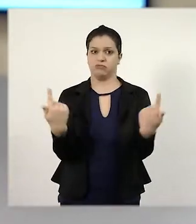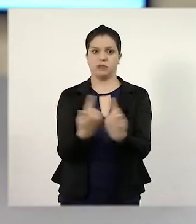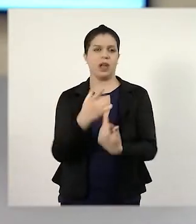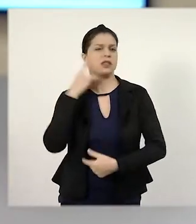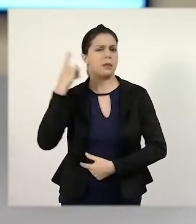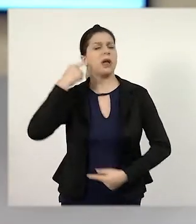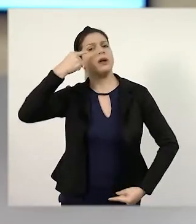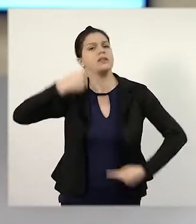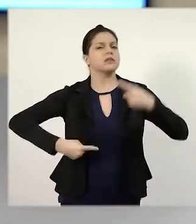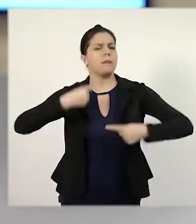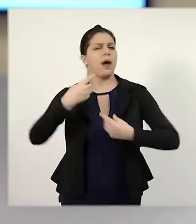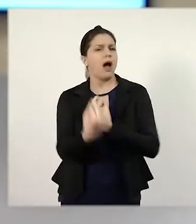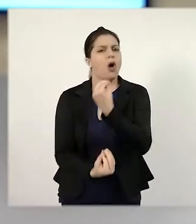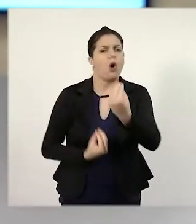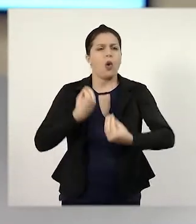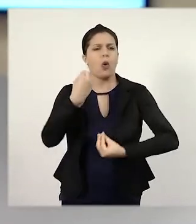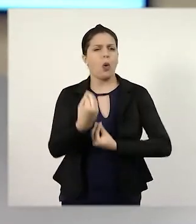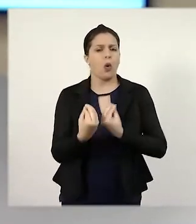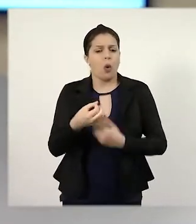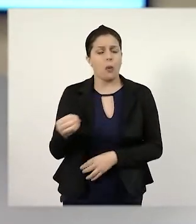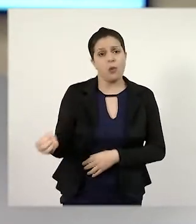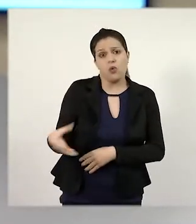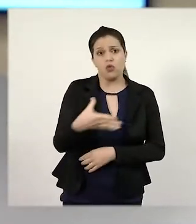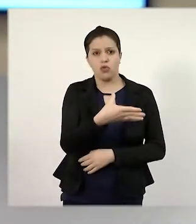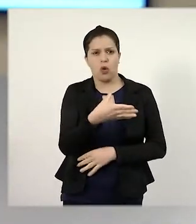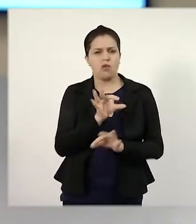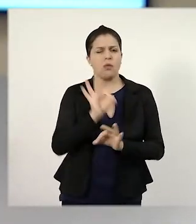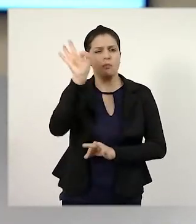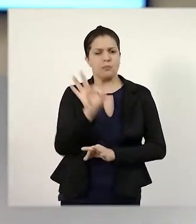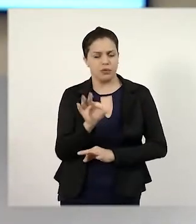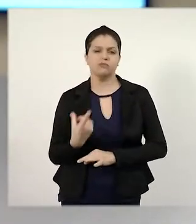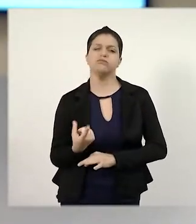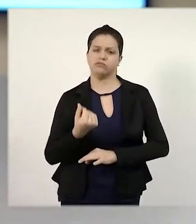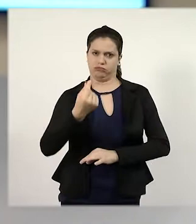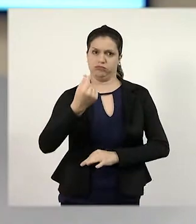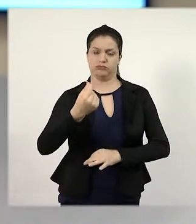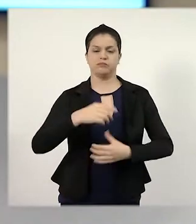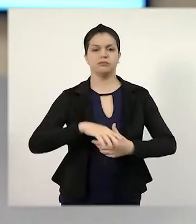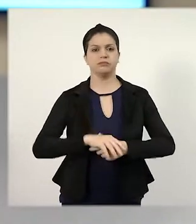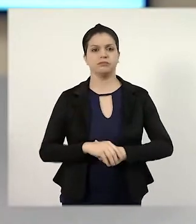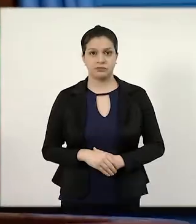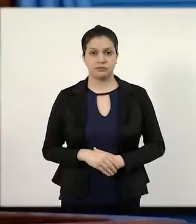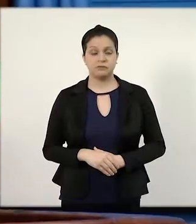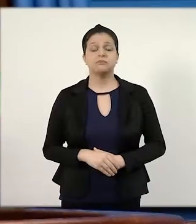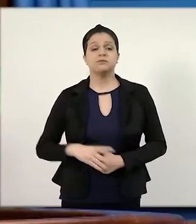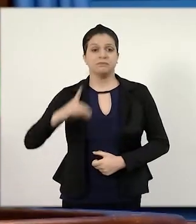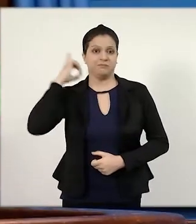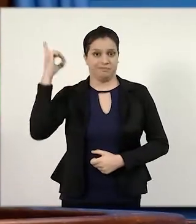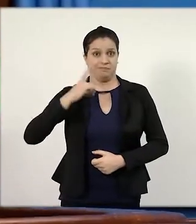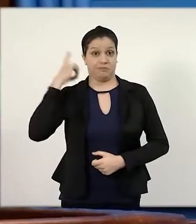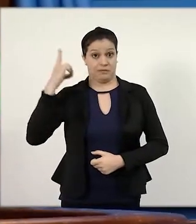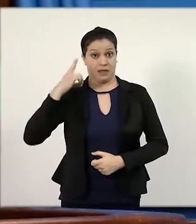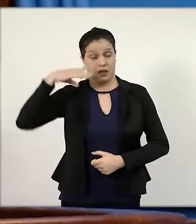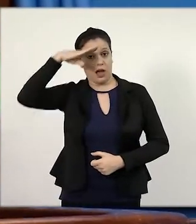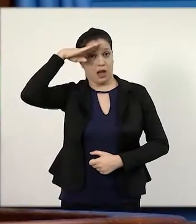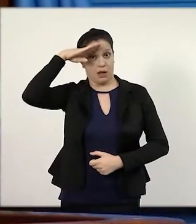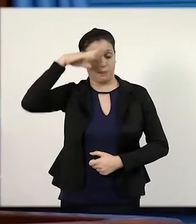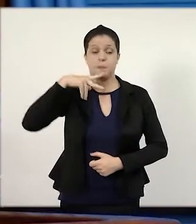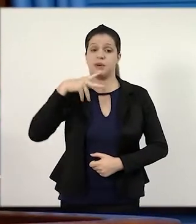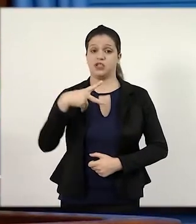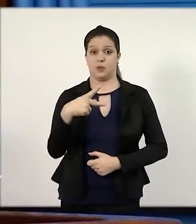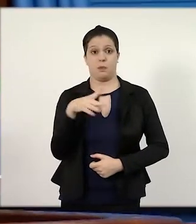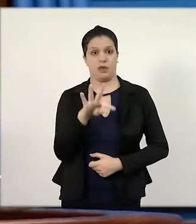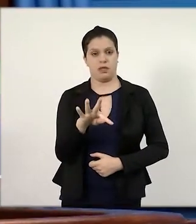os deputados debateram o impacto dessa nova porcentagem nos preços. O deputado Cabo Almi,